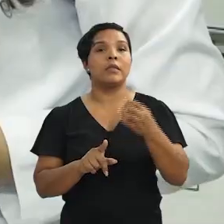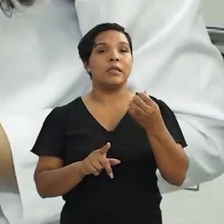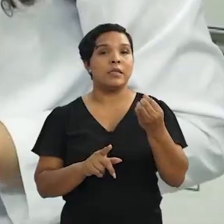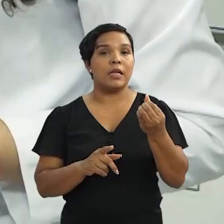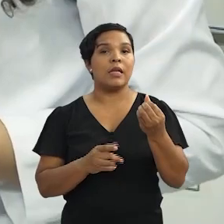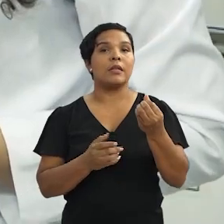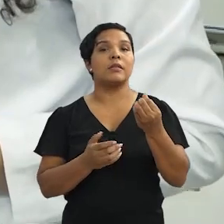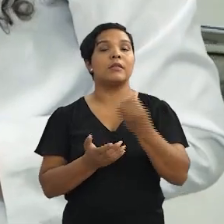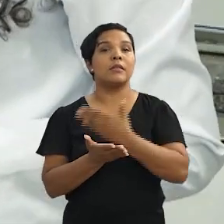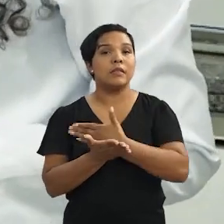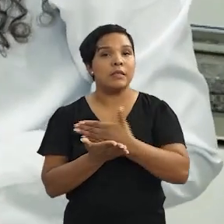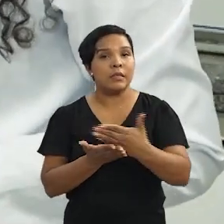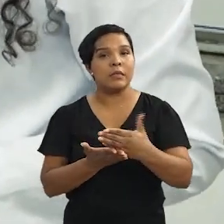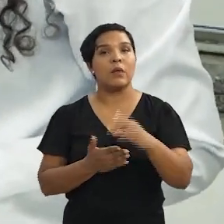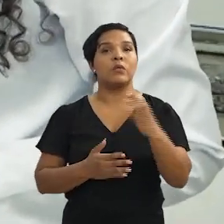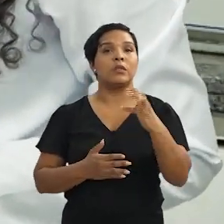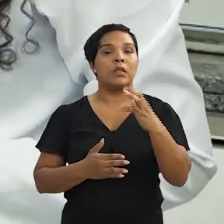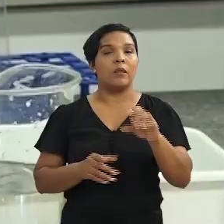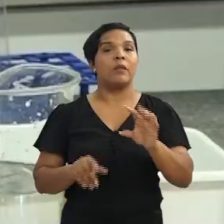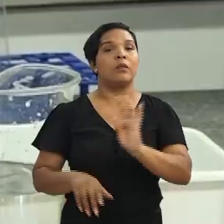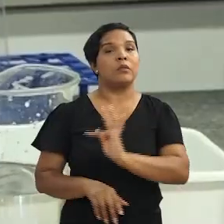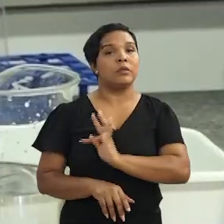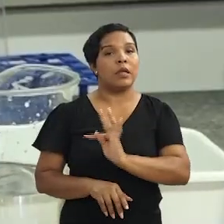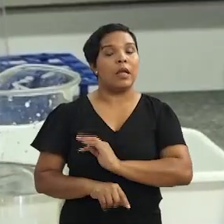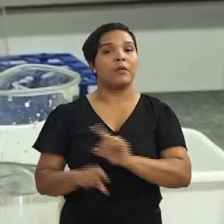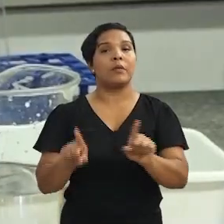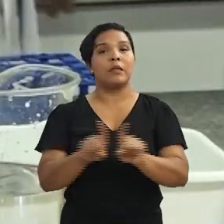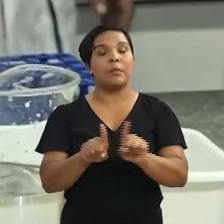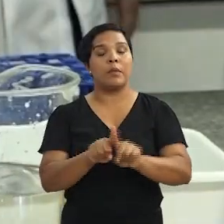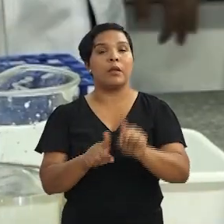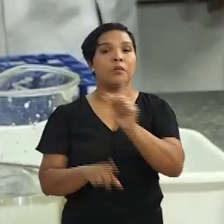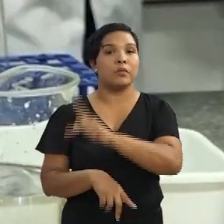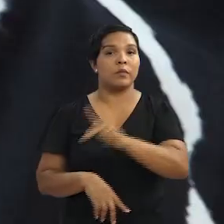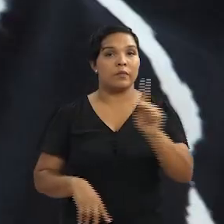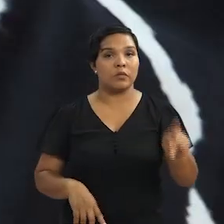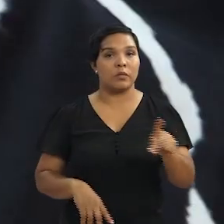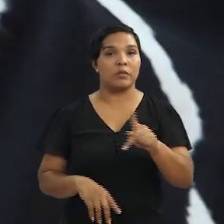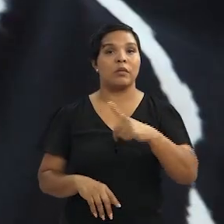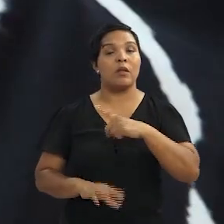6 iniciações científicas, além dos técnicos e dos